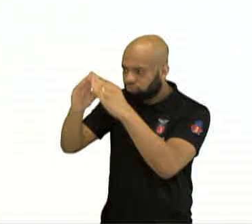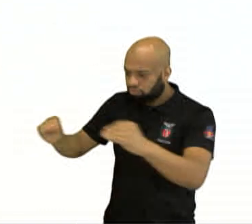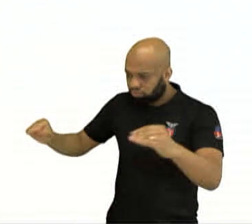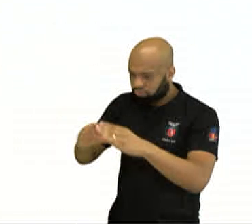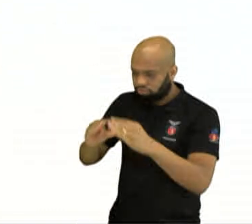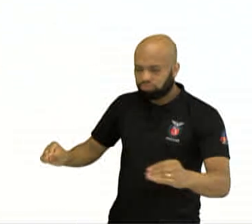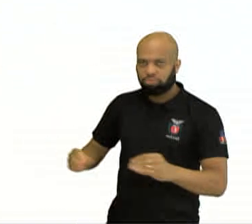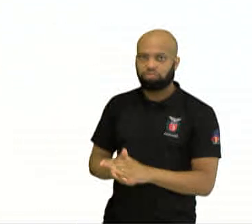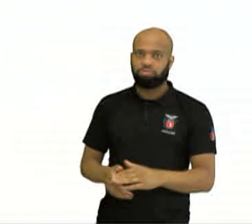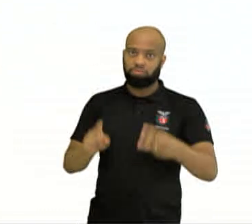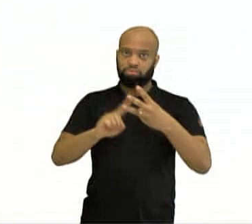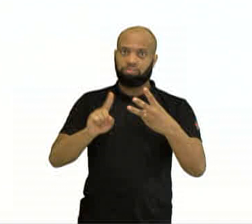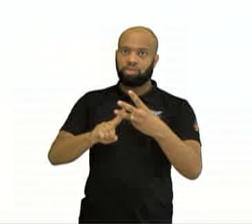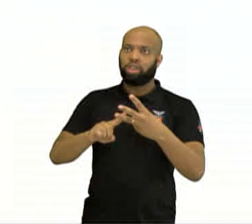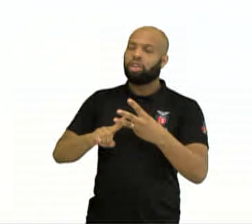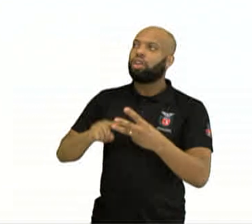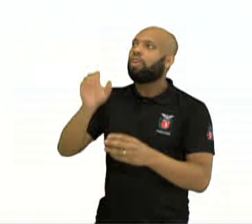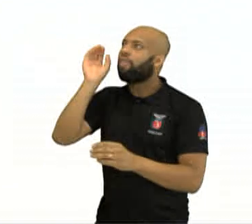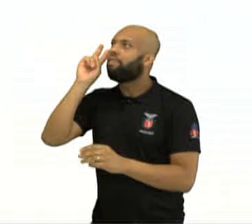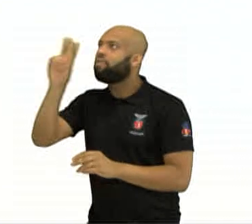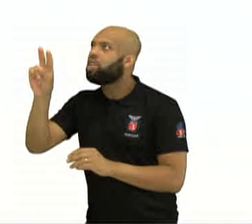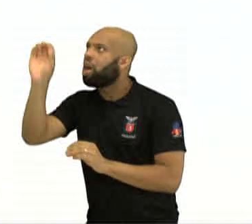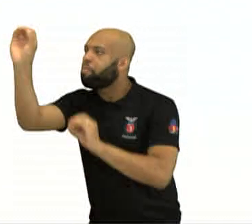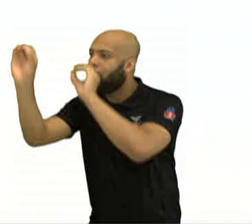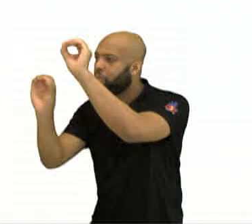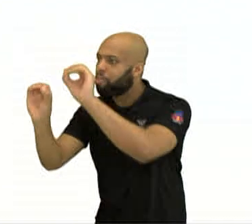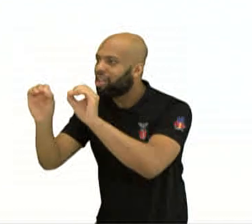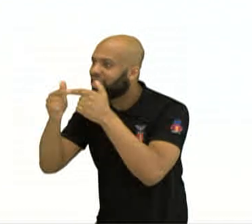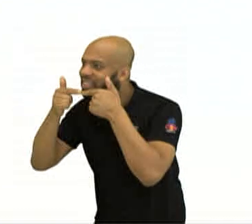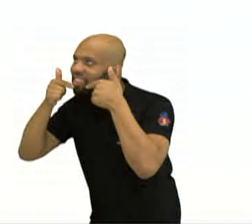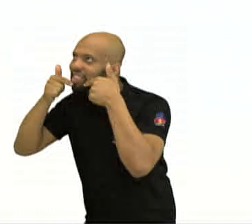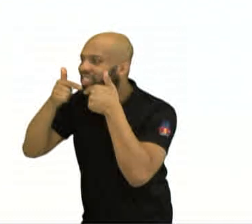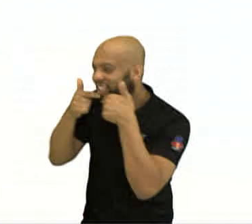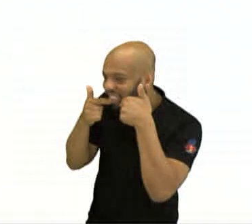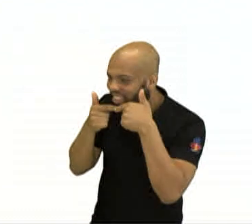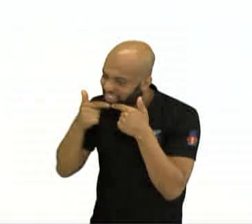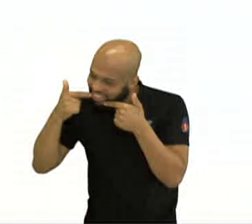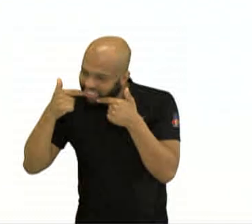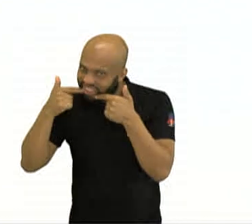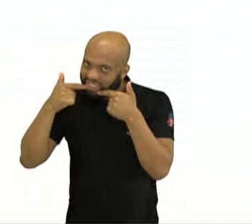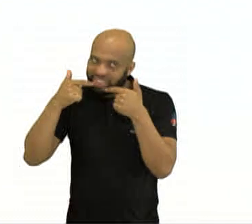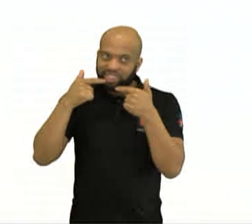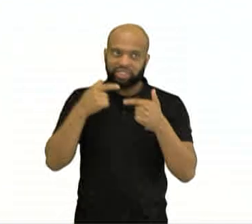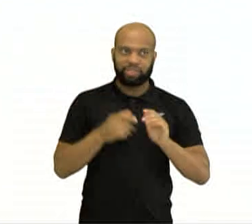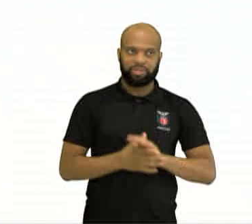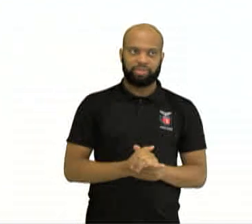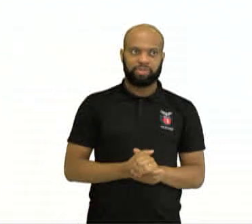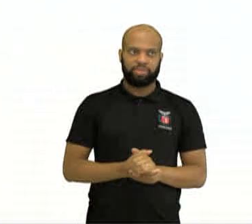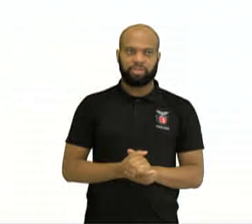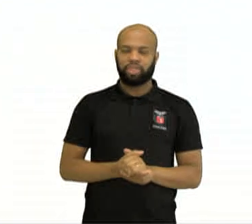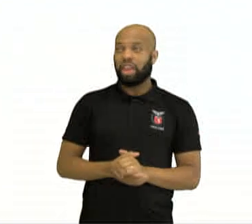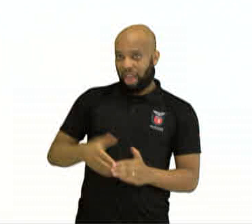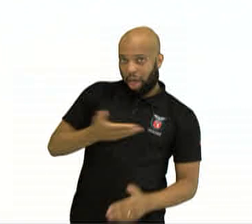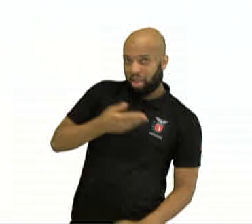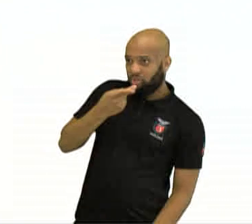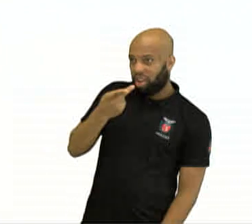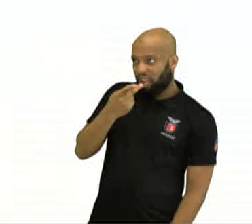pouco distorcido, é verdade, mas sorrindo. Estão vendo? Diria as amigas se estivesse por perto. E não estou